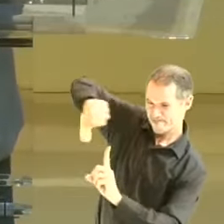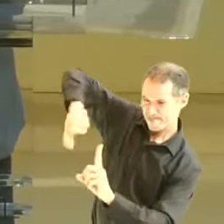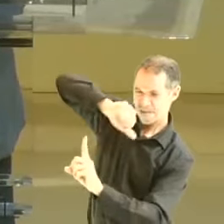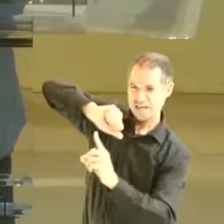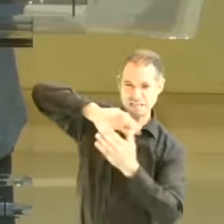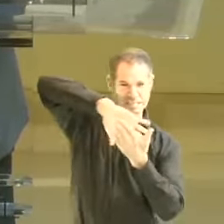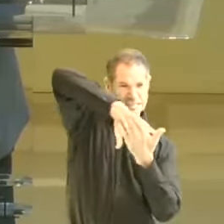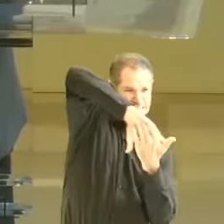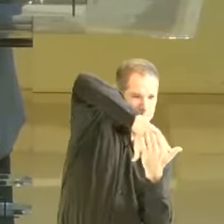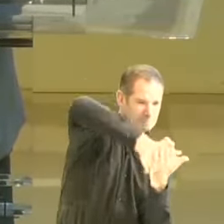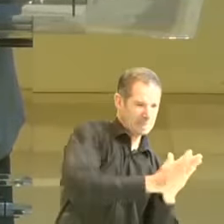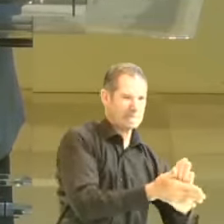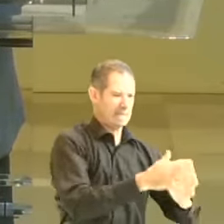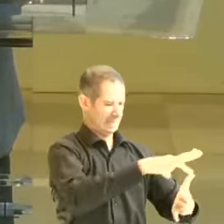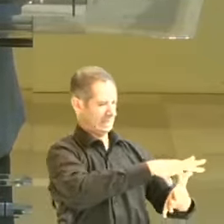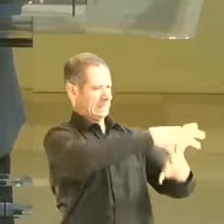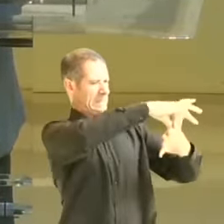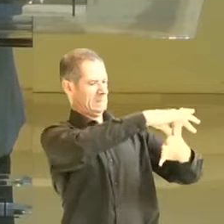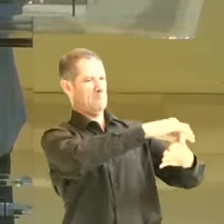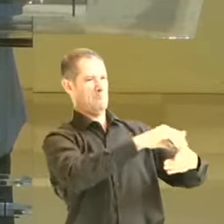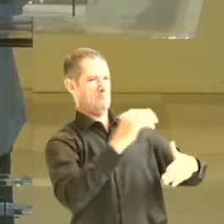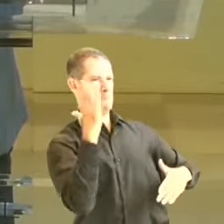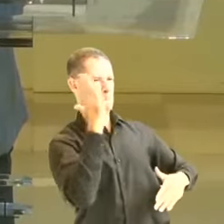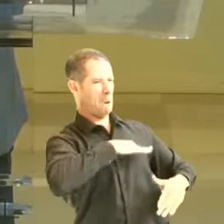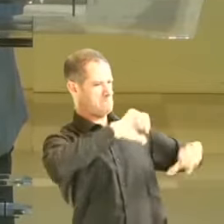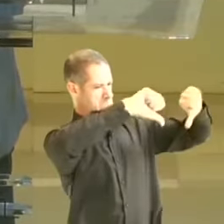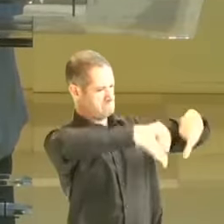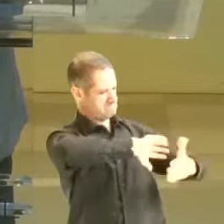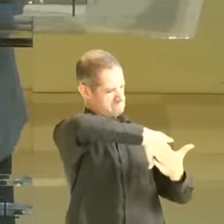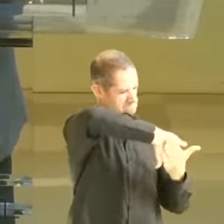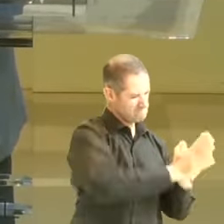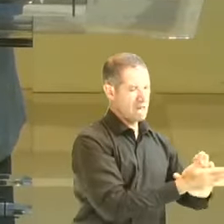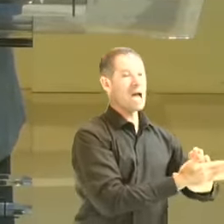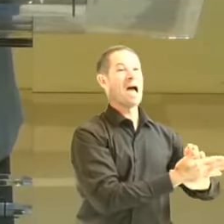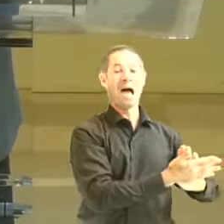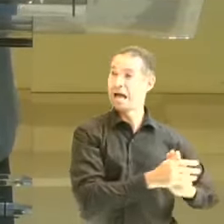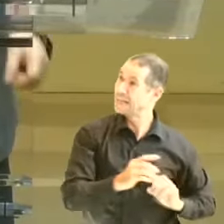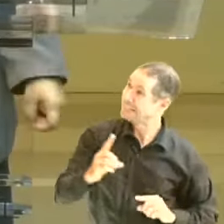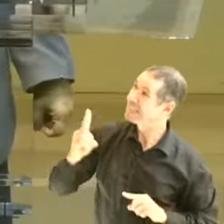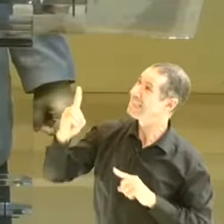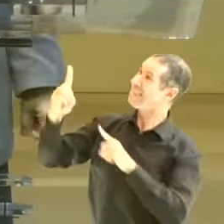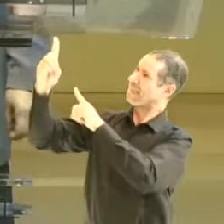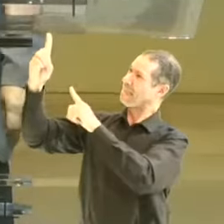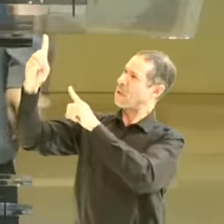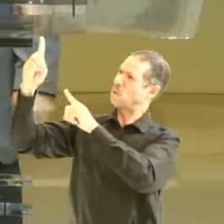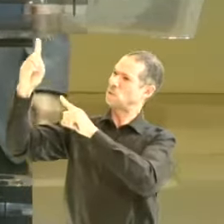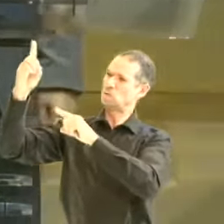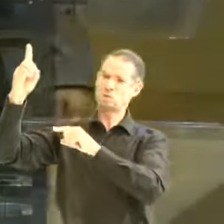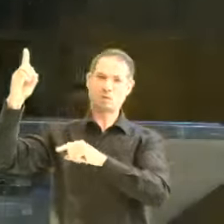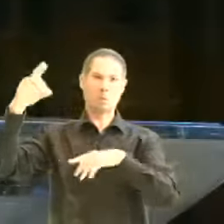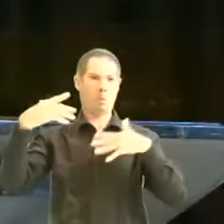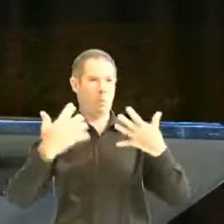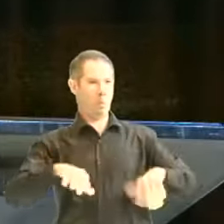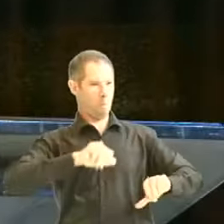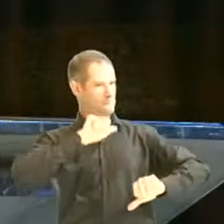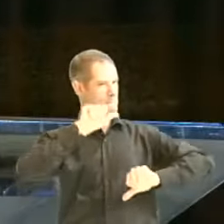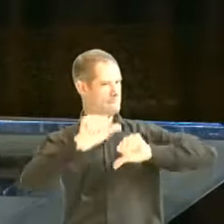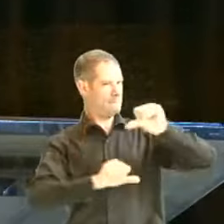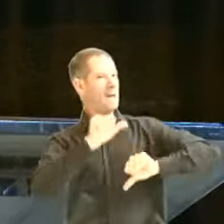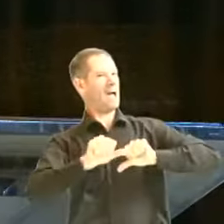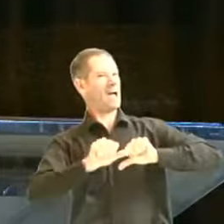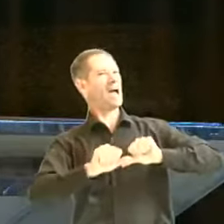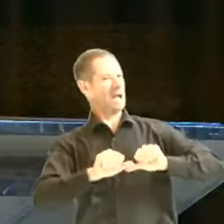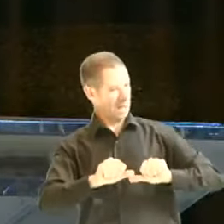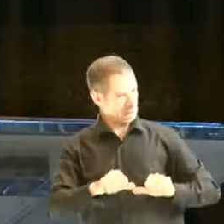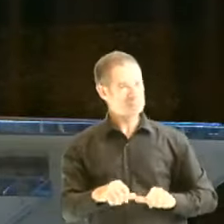o líder da nação ímpia, e tu o desnudaste da cabeça aos pés. Olha que coisa tremenda. E